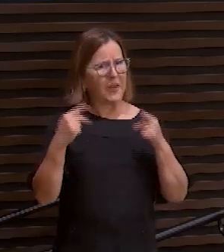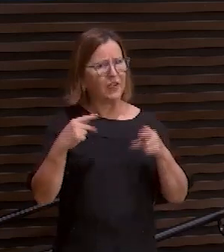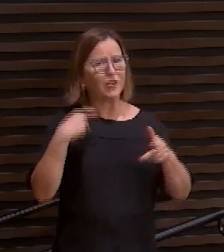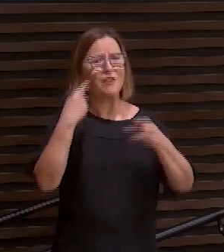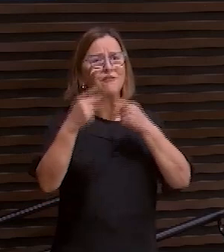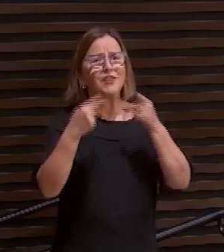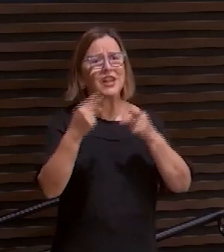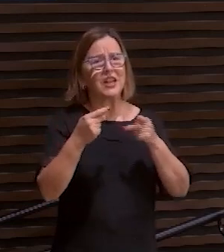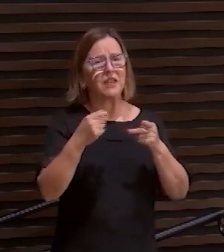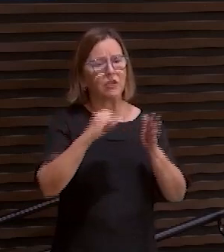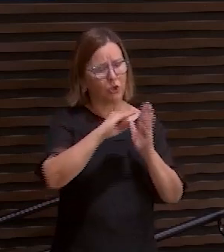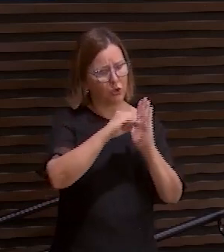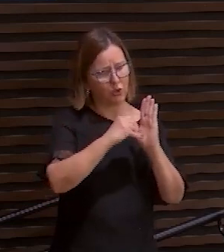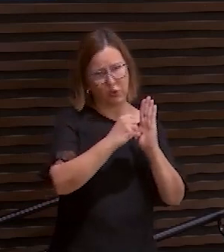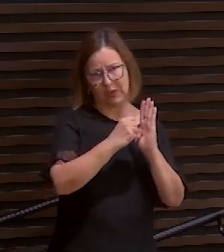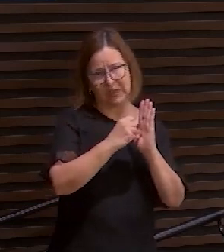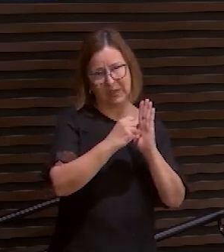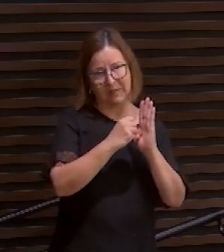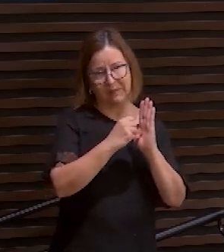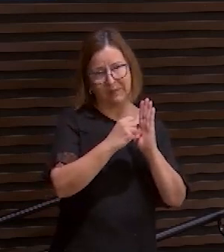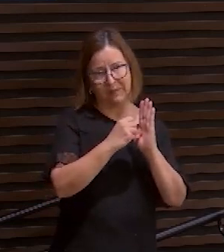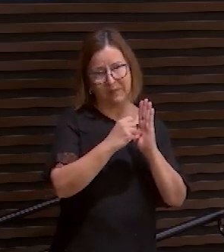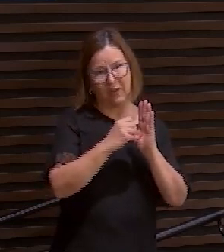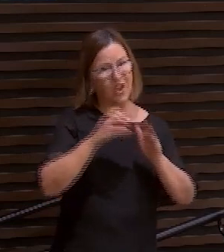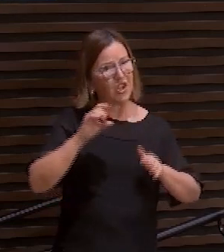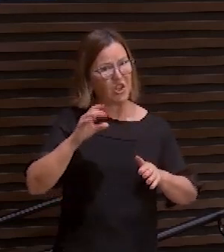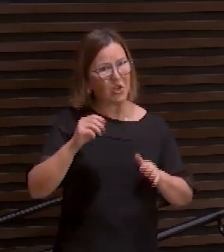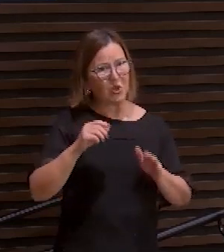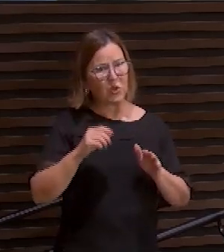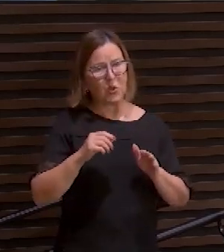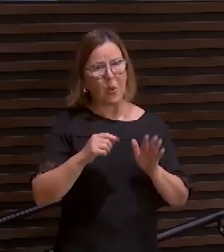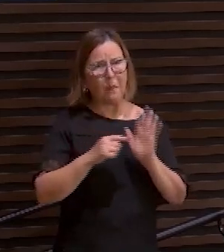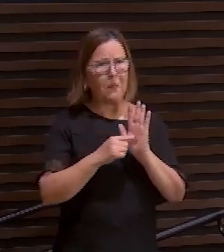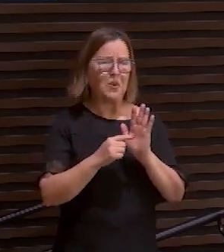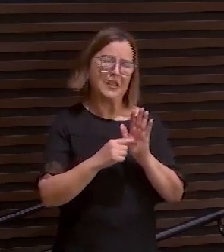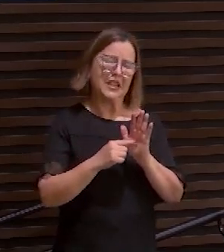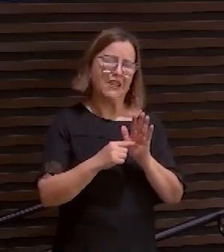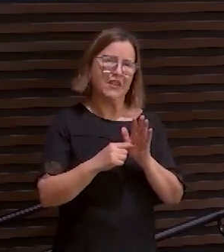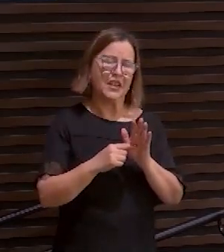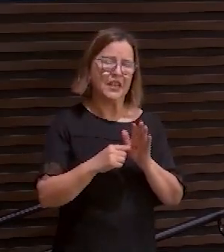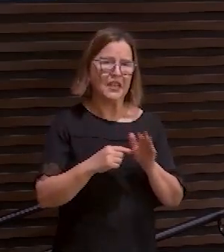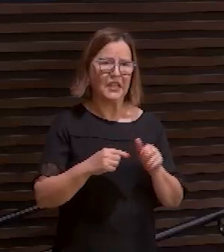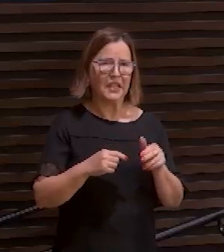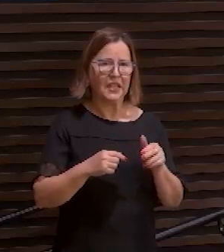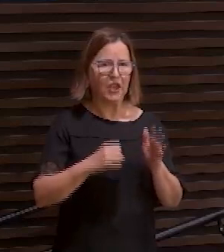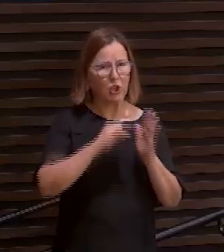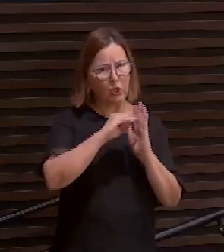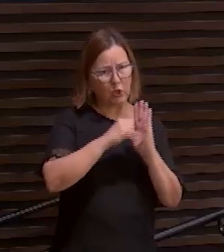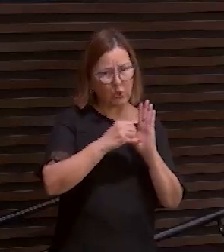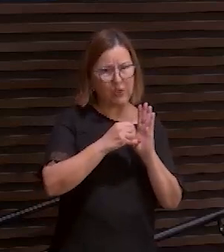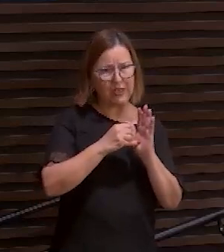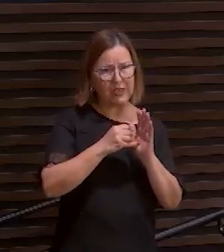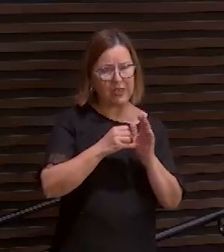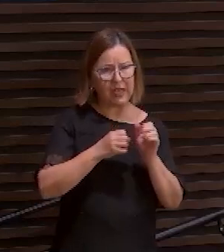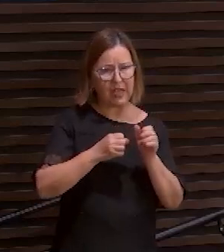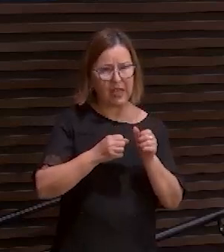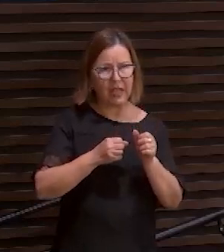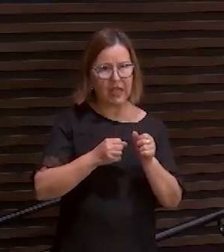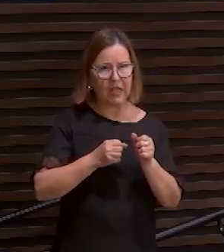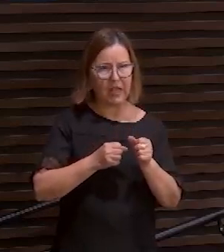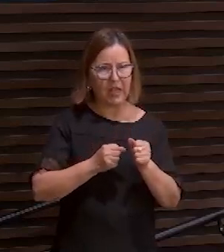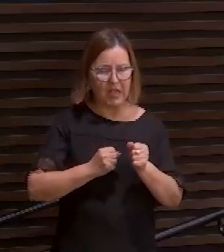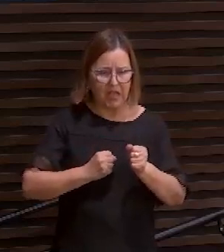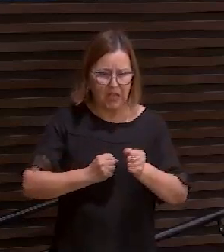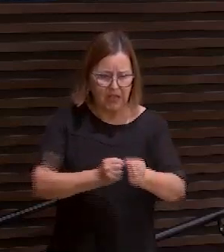Vejo falar só do trabalho que ele tinha como carpinteiro ou pedreiro. Como estão dizendo que ele não era carpinteiro,